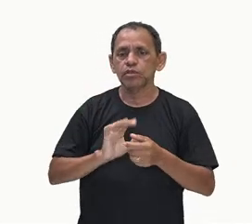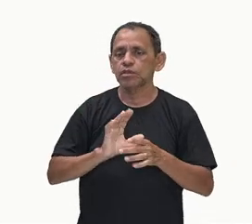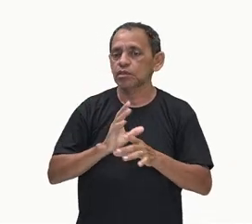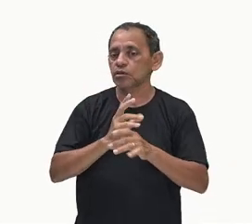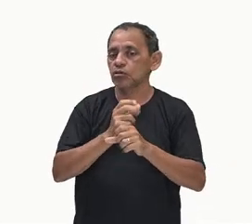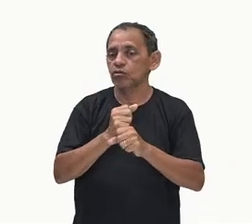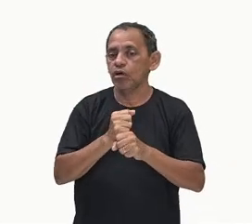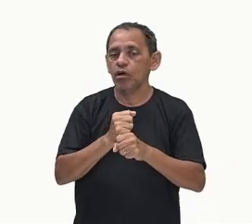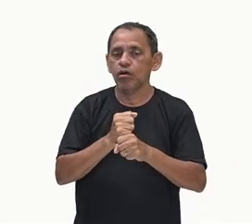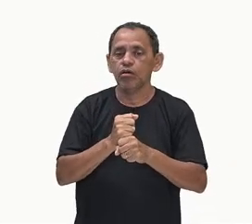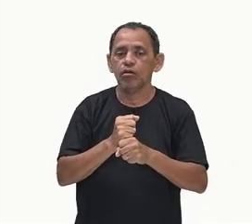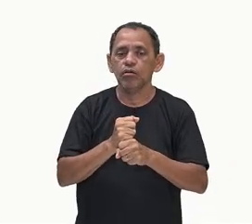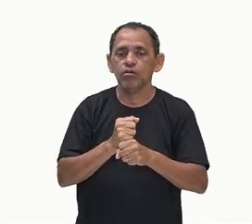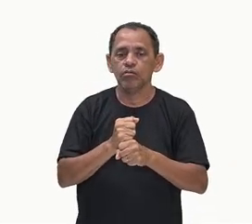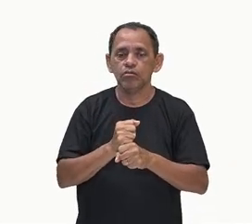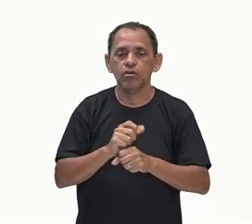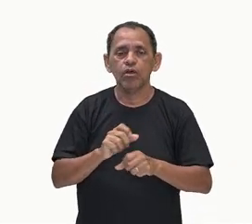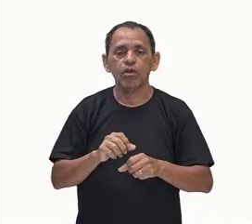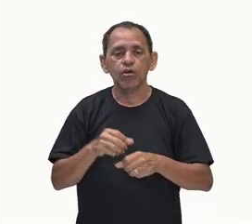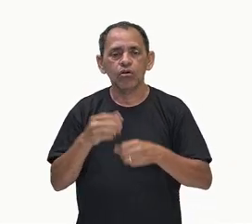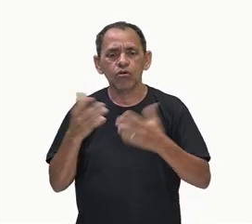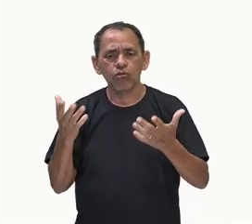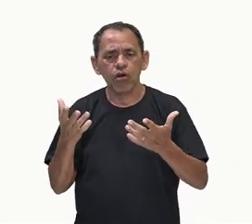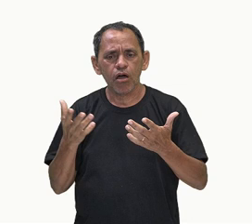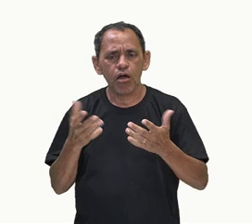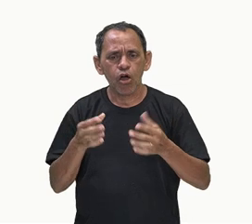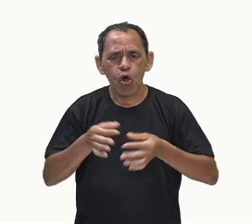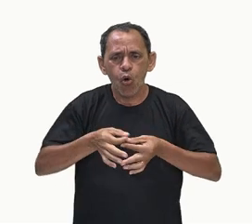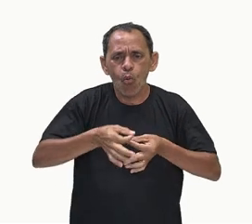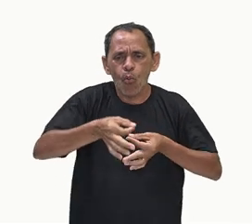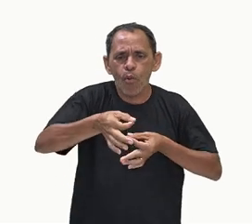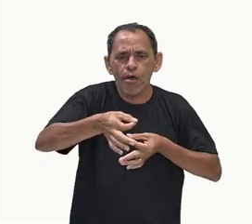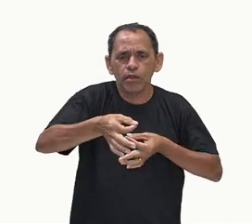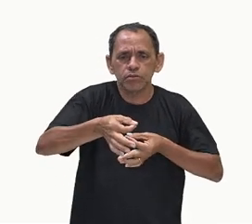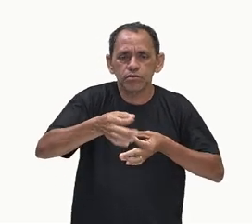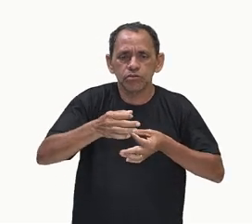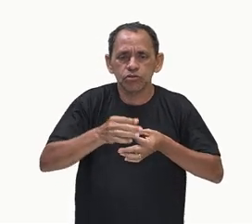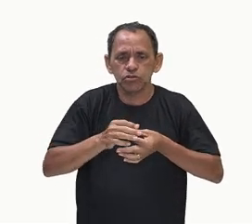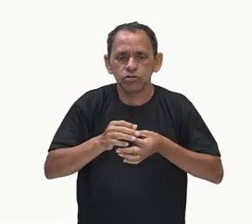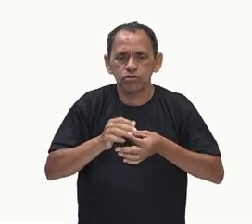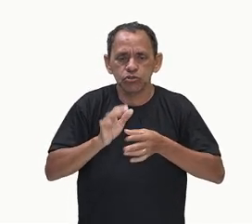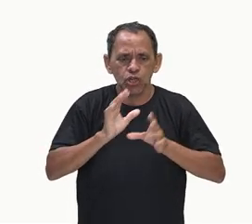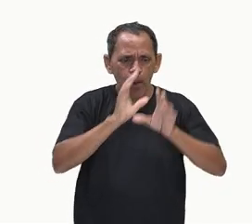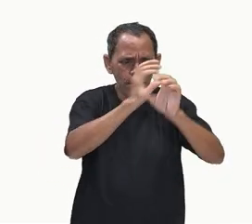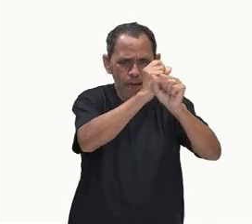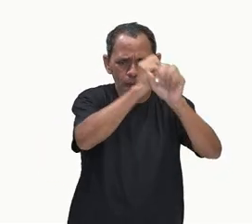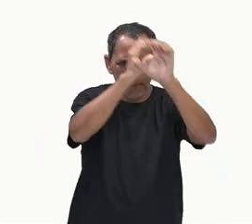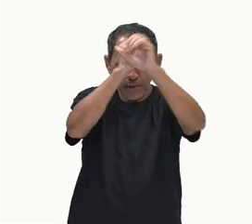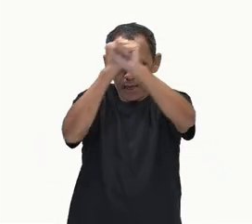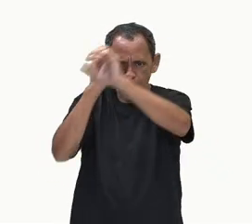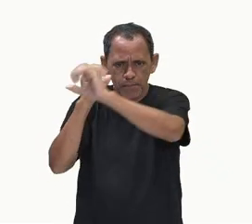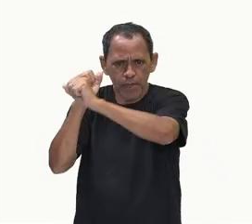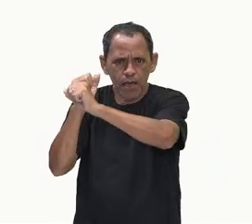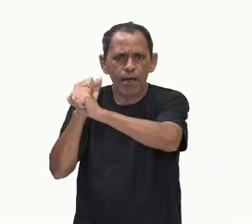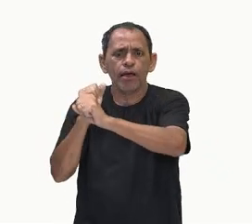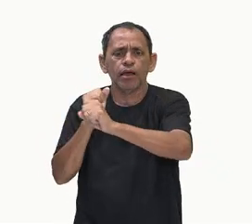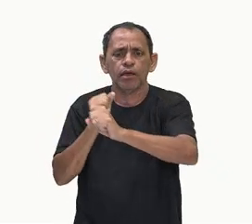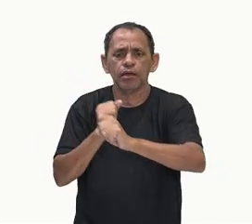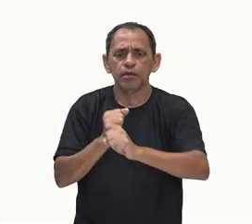medida do terreno somando os três lados o seu perímetro é de